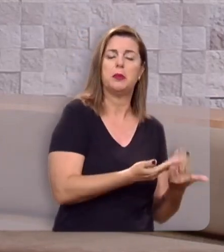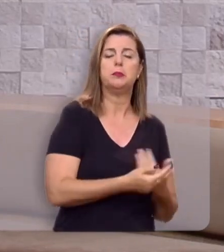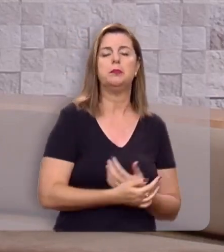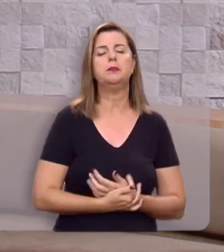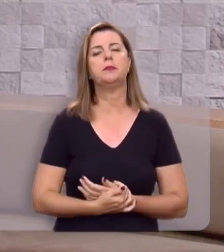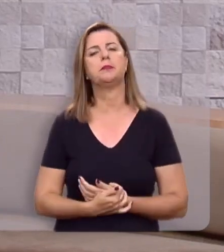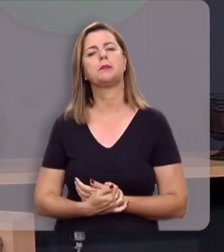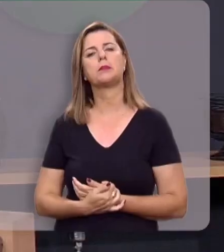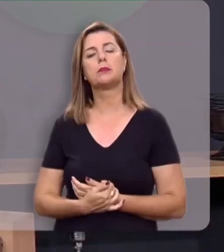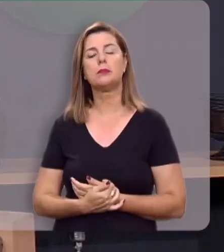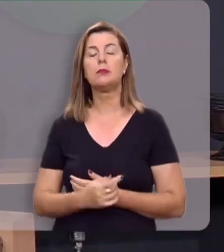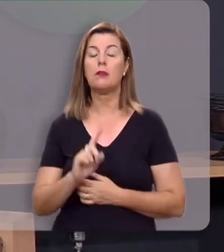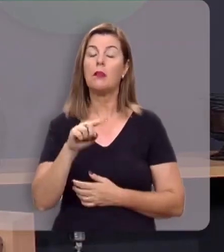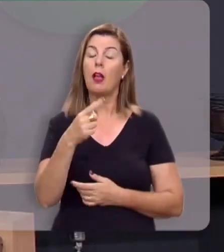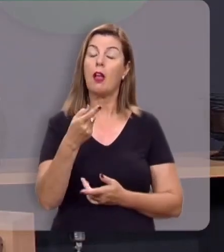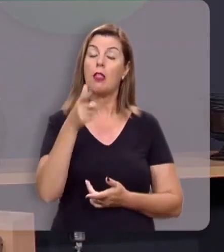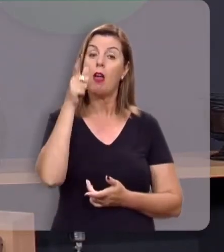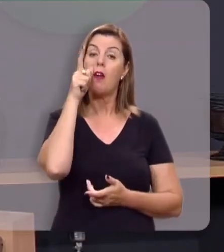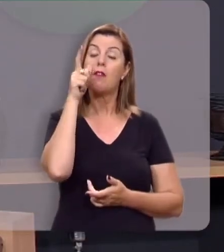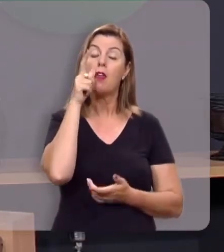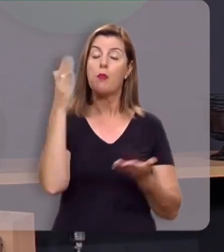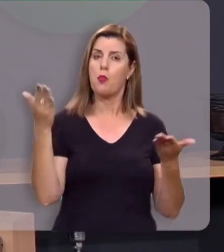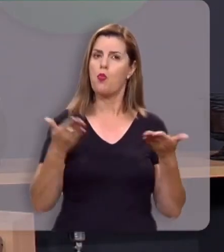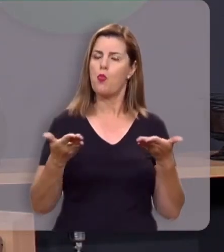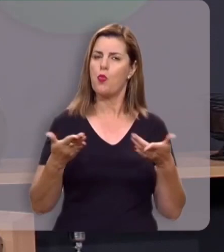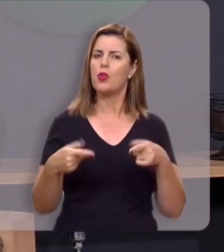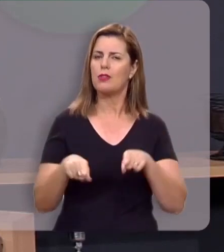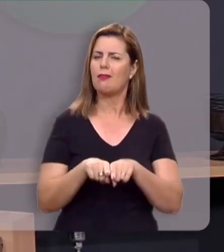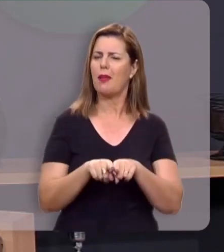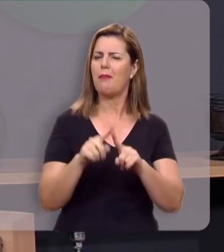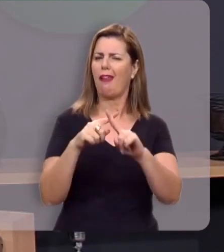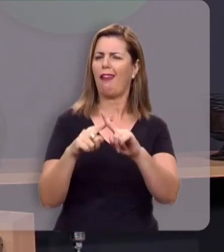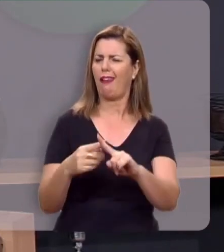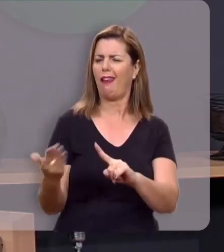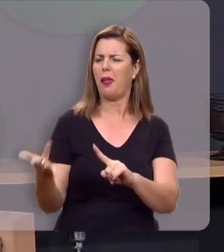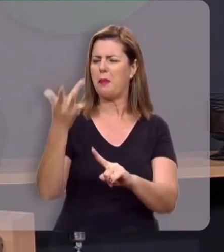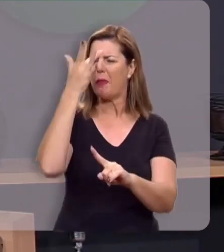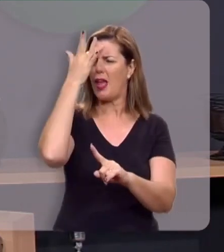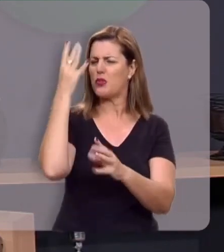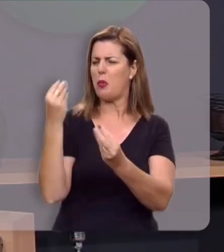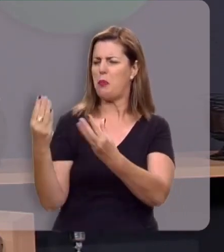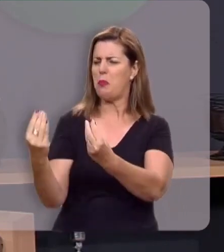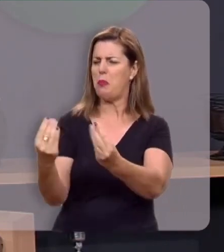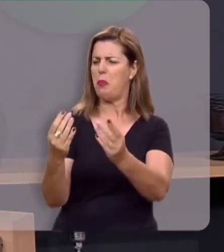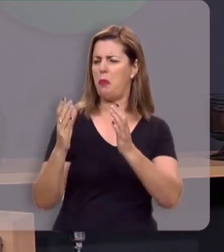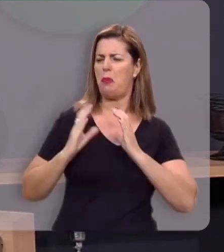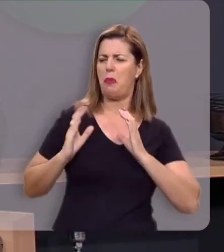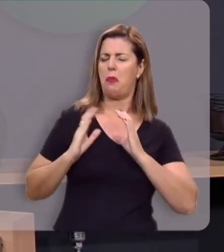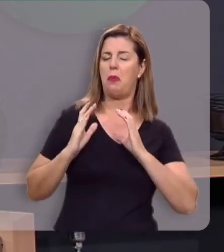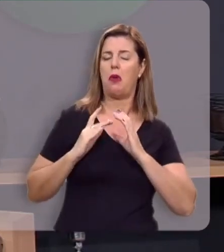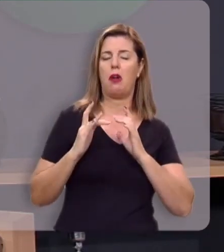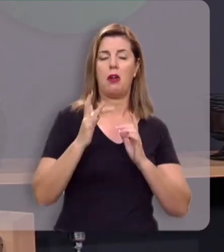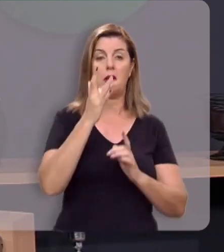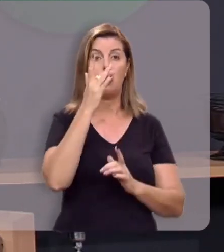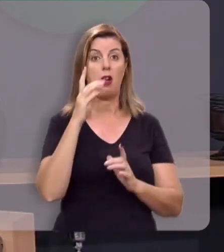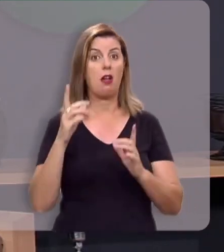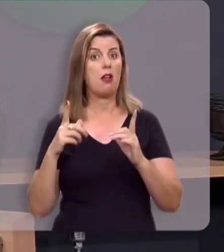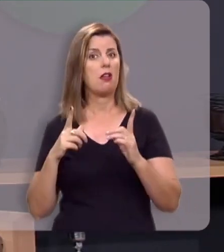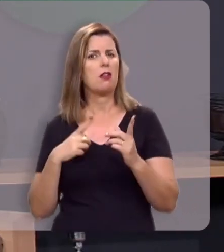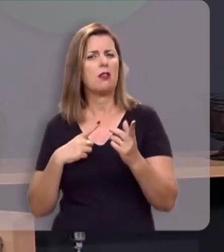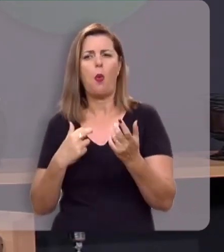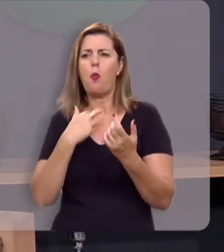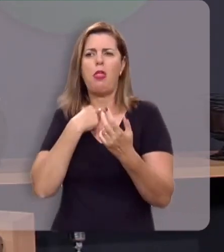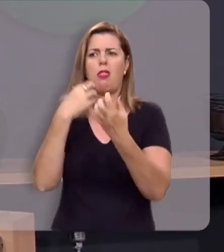pobreza. Ainda vemos esse contraste hoje. Tantas pessoas com muitos bens, com